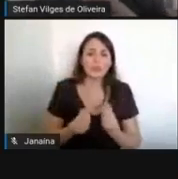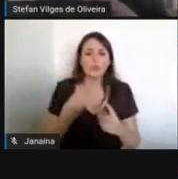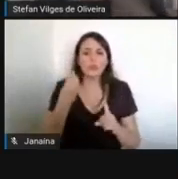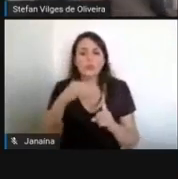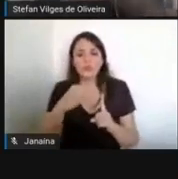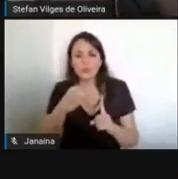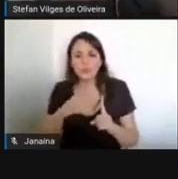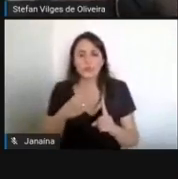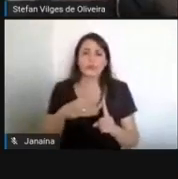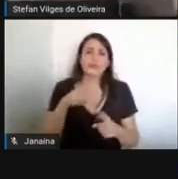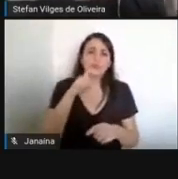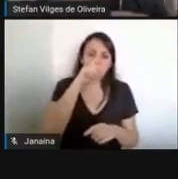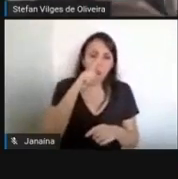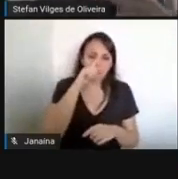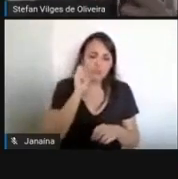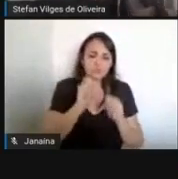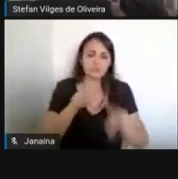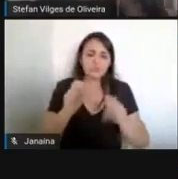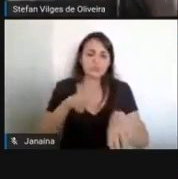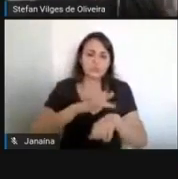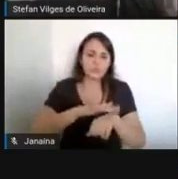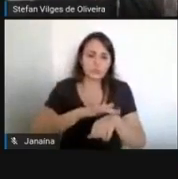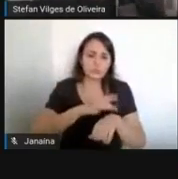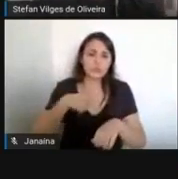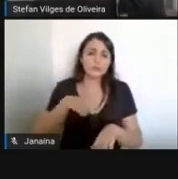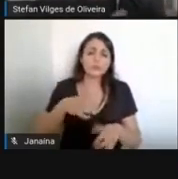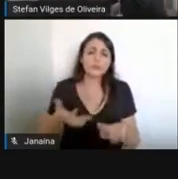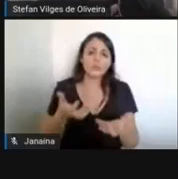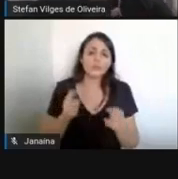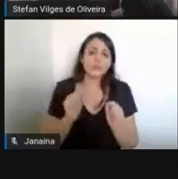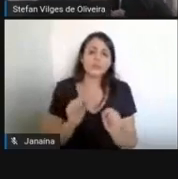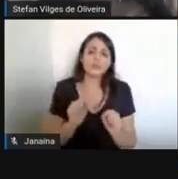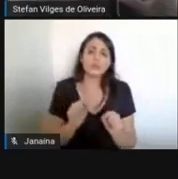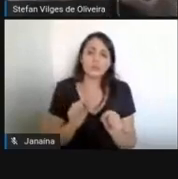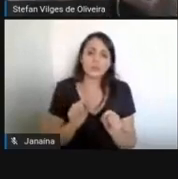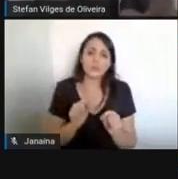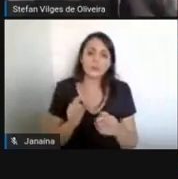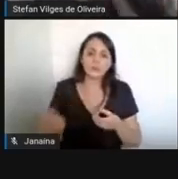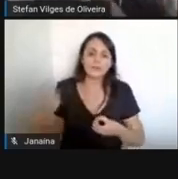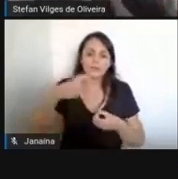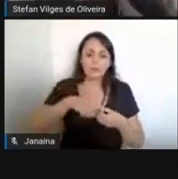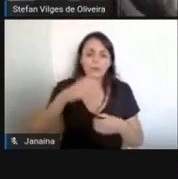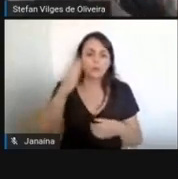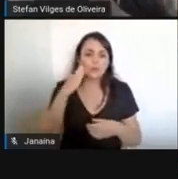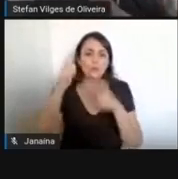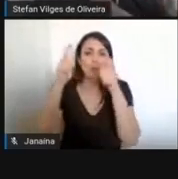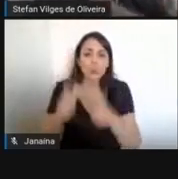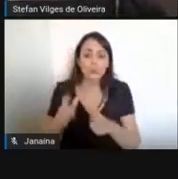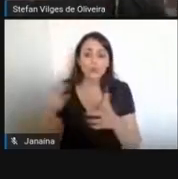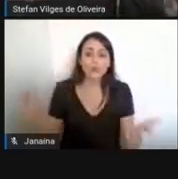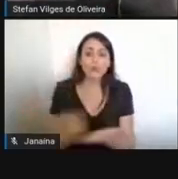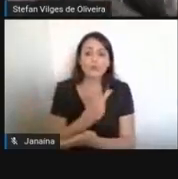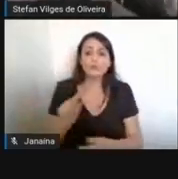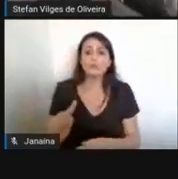da Covid-19, eu gostaria que retomássemos ao local exato onde ocorreu o primeiro caso, né,